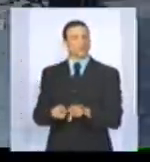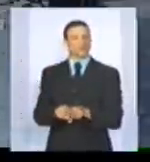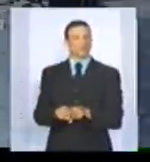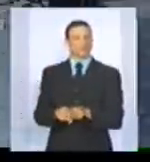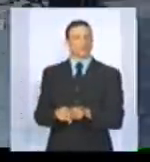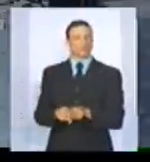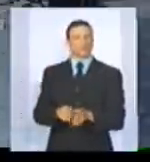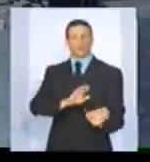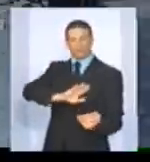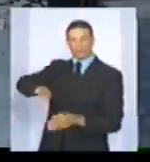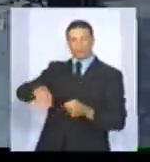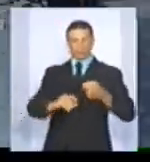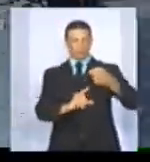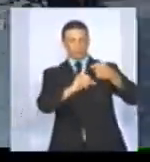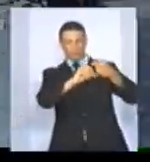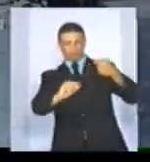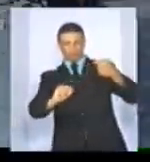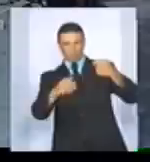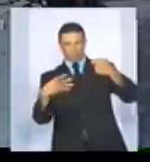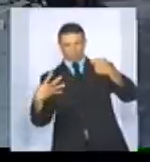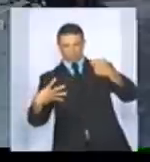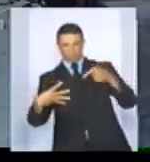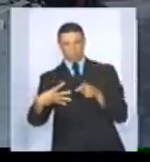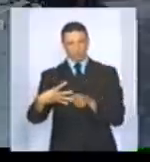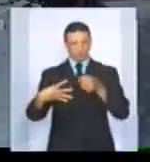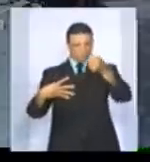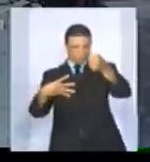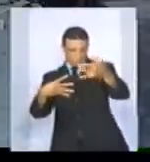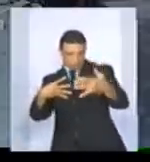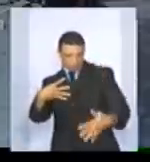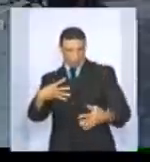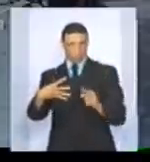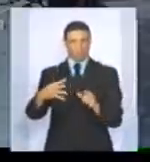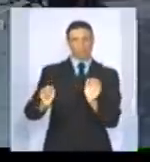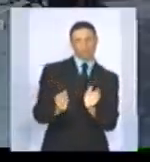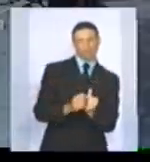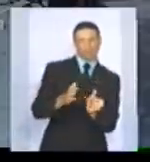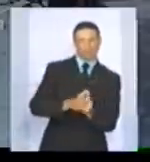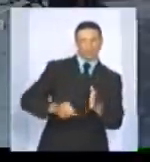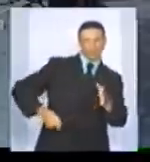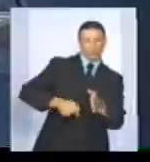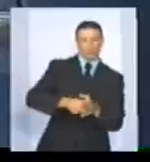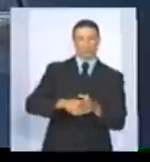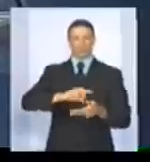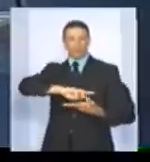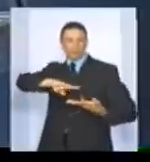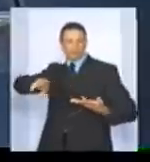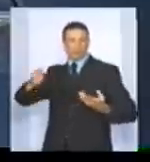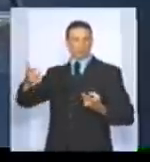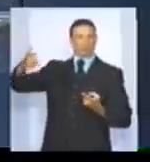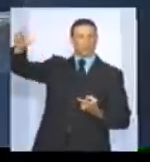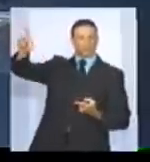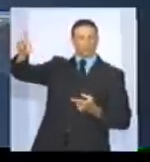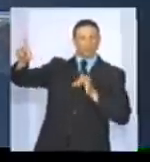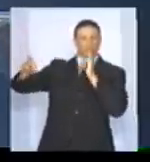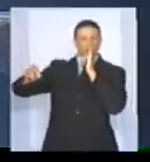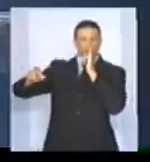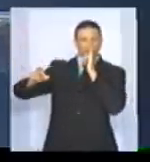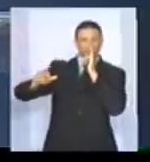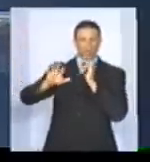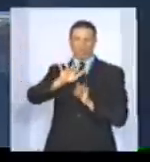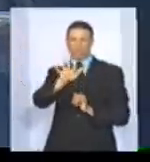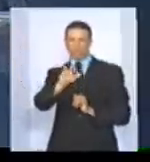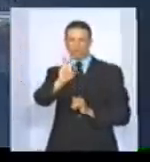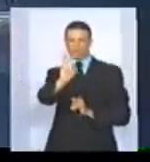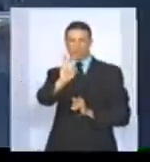O parágrafo 4 do artigo 36 diz que a multa poderá ser imposta isoladamente ou em conjunto com outra sanção, não devendo ser inferior a 2 mil nem superior a